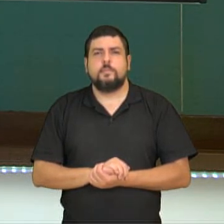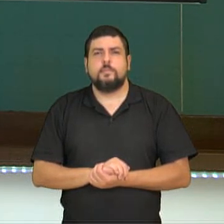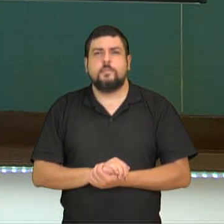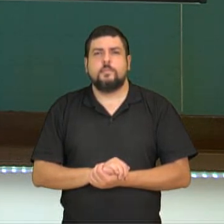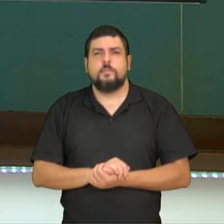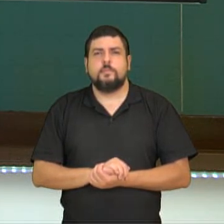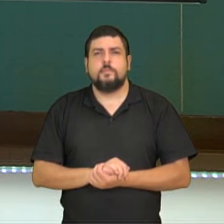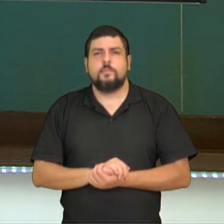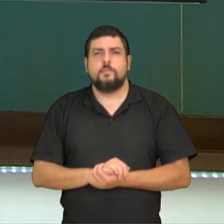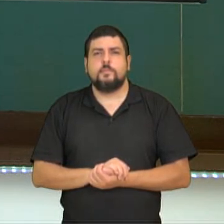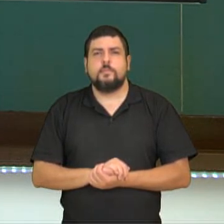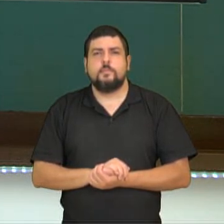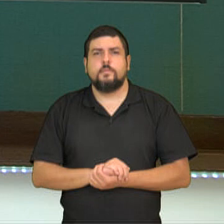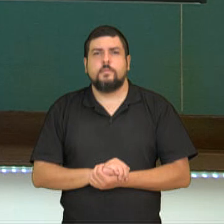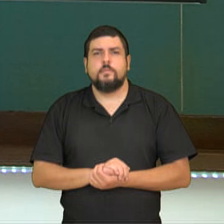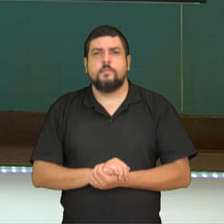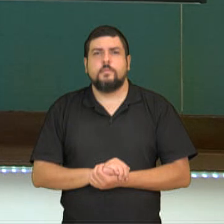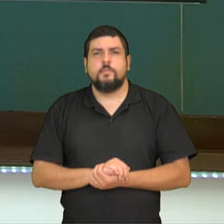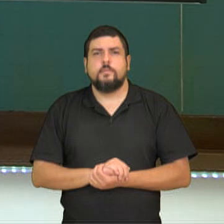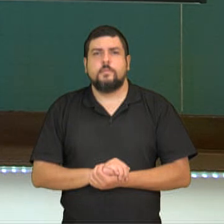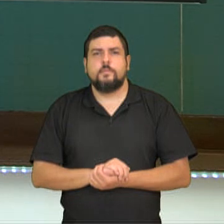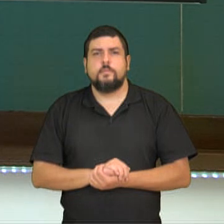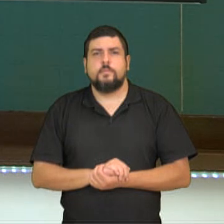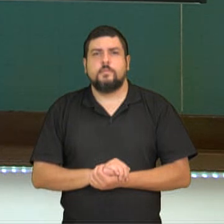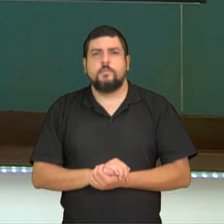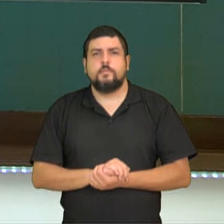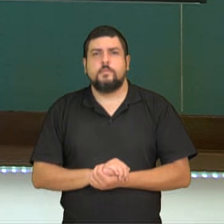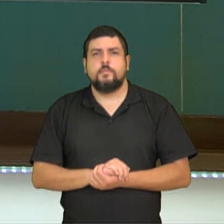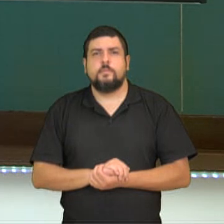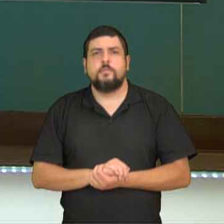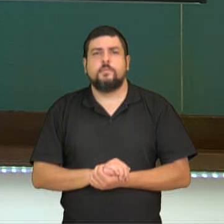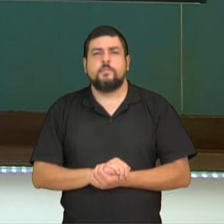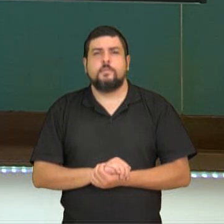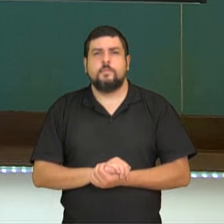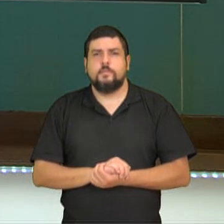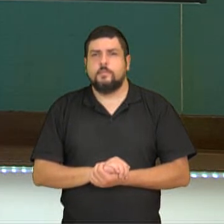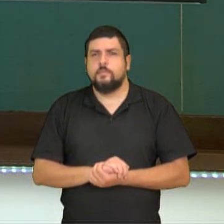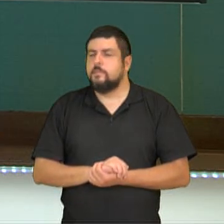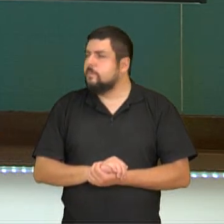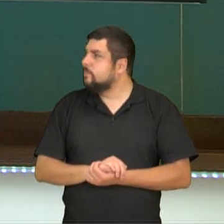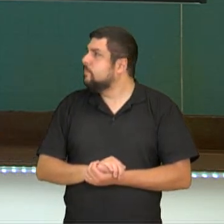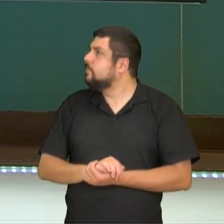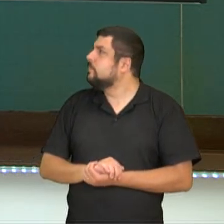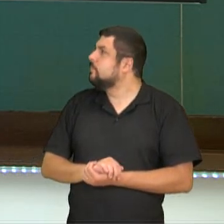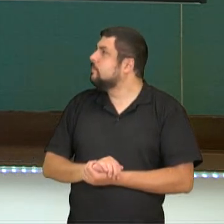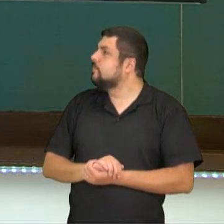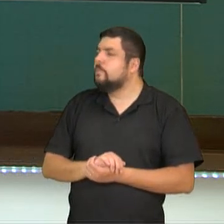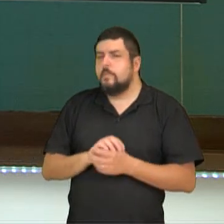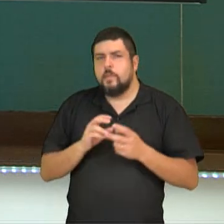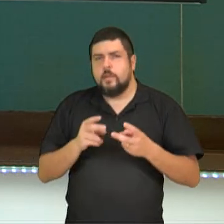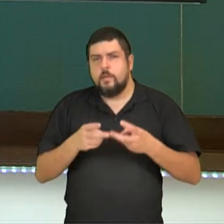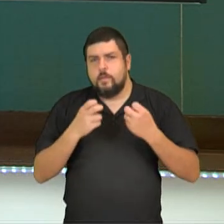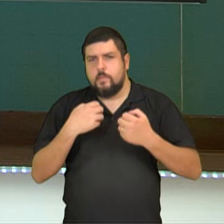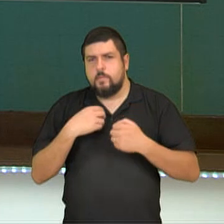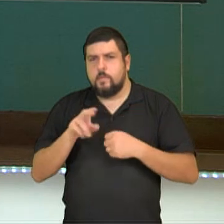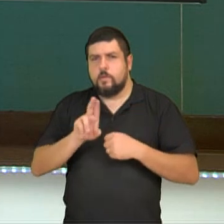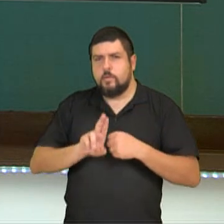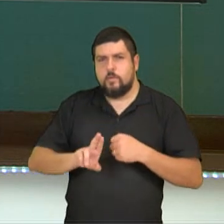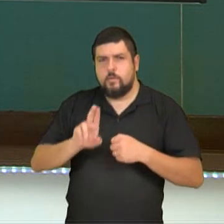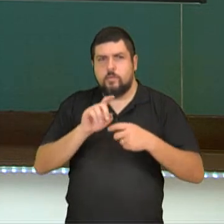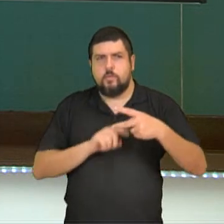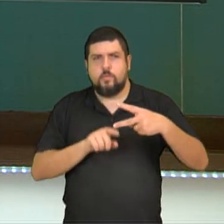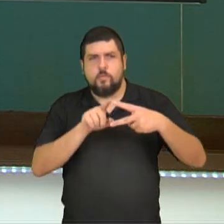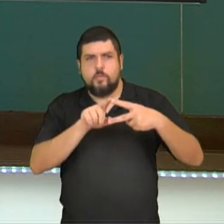é 1, tá? E daí eu tenho lá, menos 2 menos 4. Tá vendo que eu utilizei para mais e para menos,